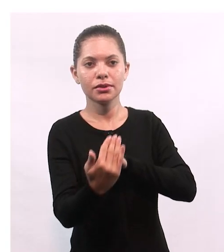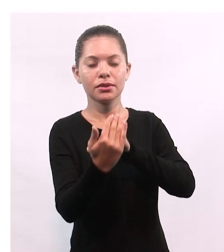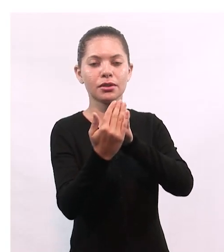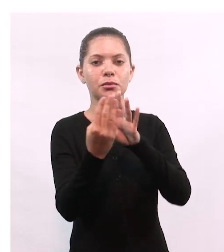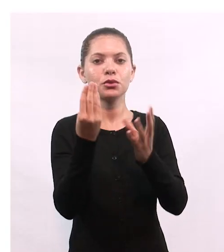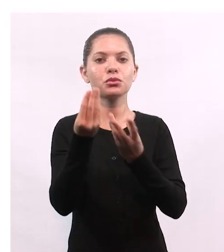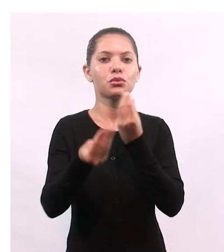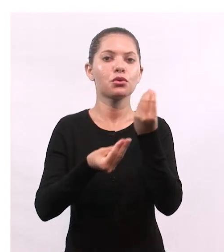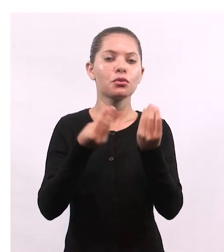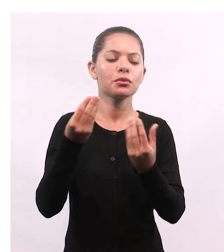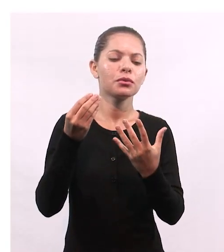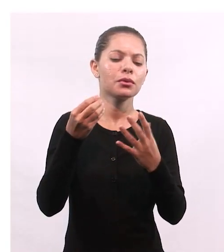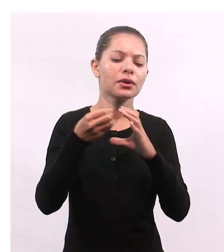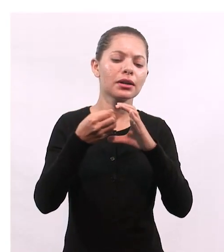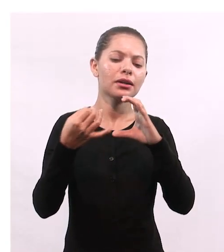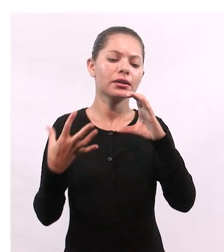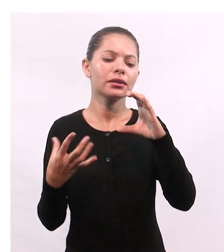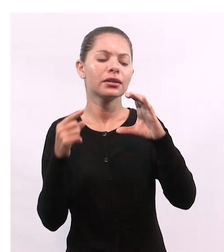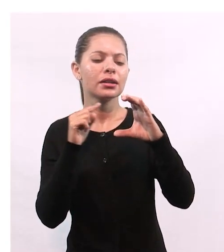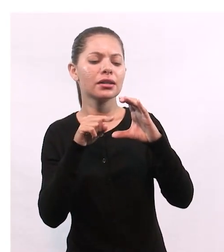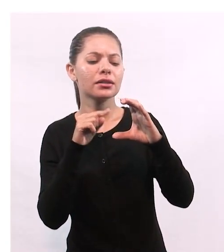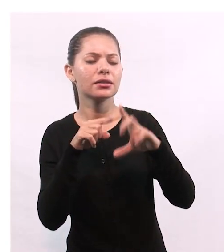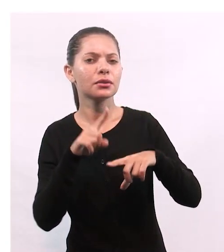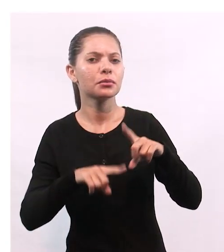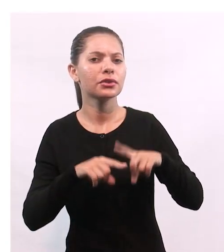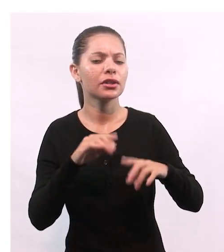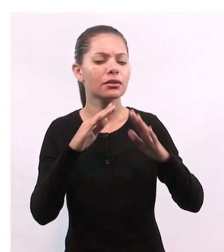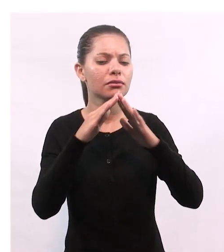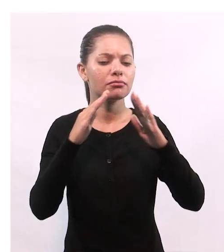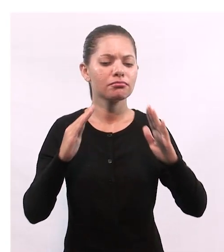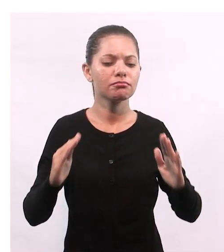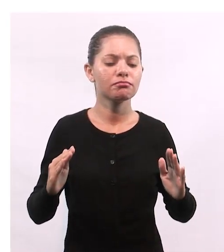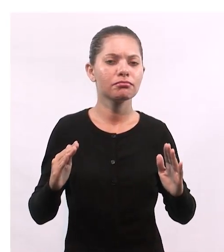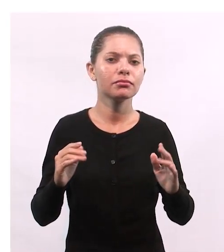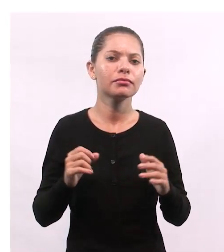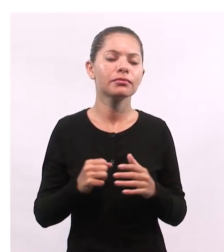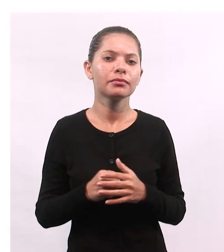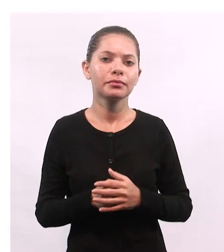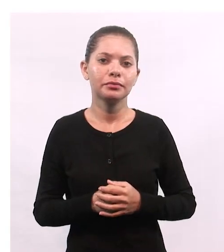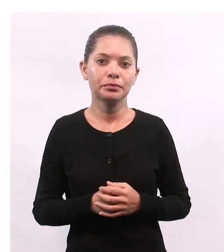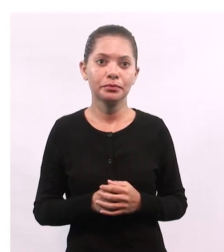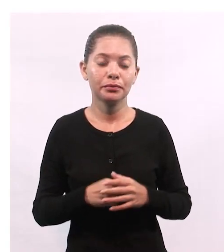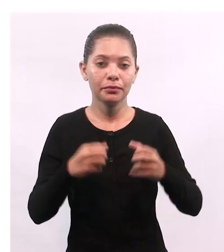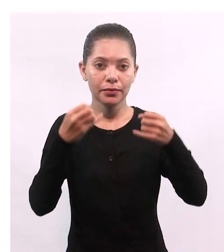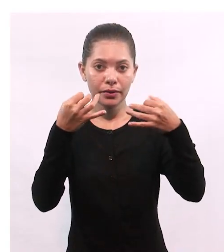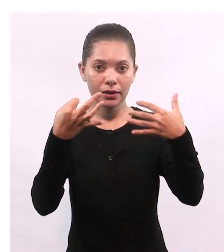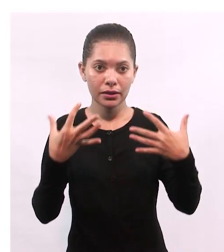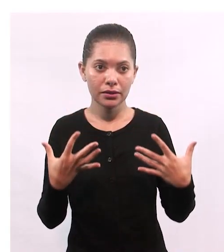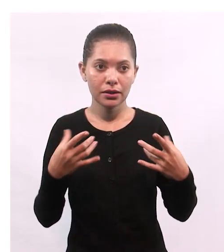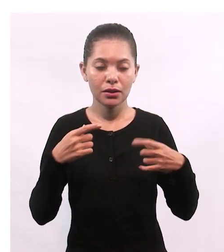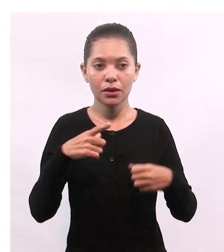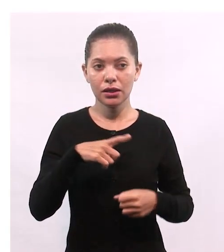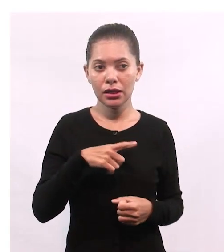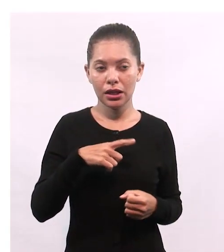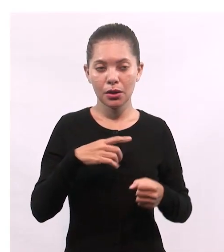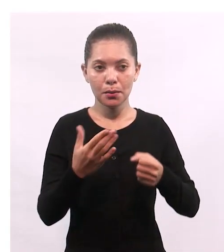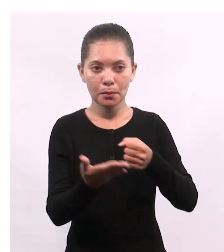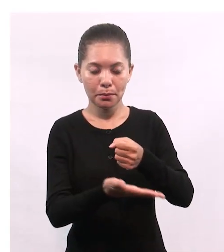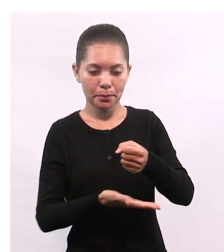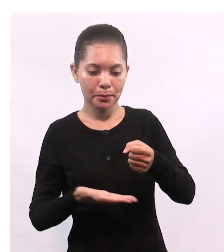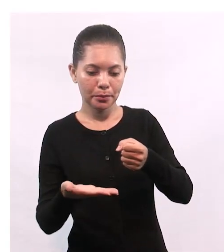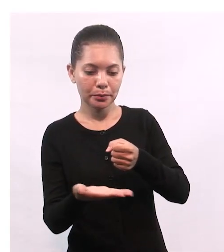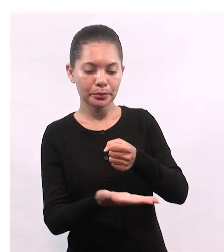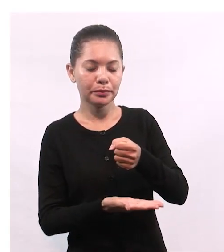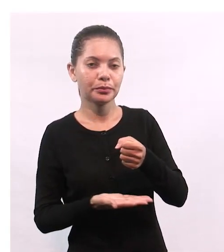Pirâmide. Como que a gente poderia caracterizar esse objeto que a gente está chamando de pirâmide? A definição é, eu tenho